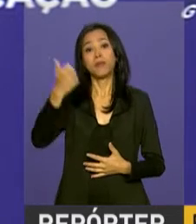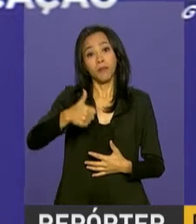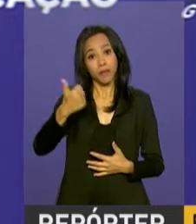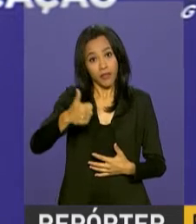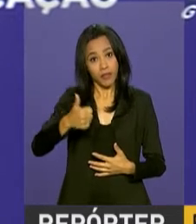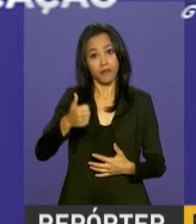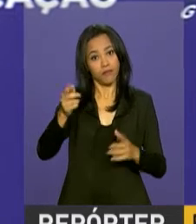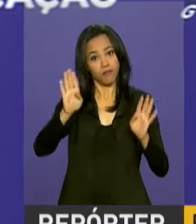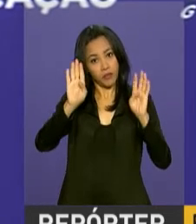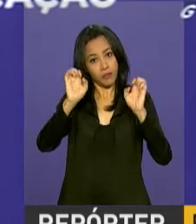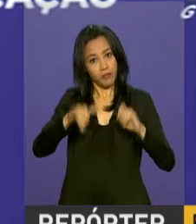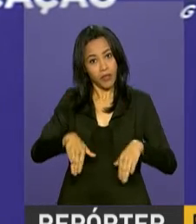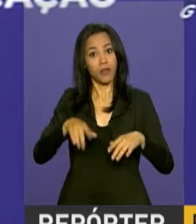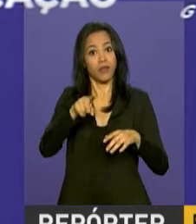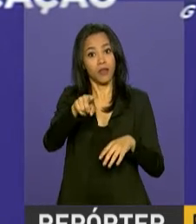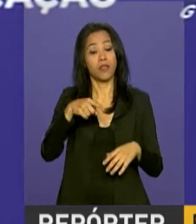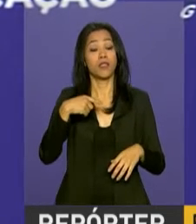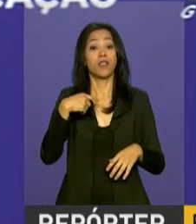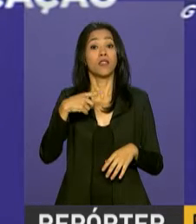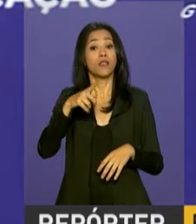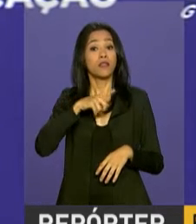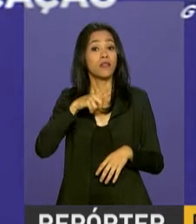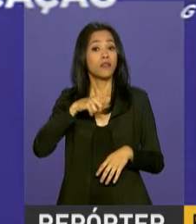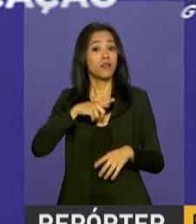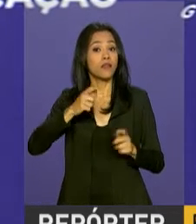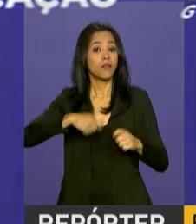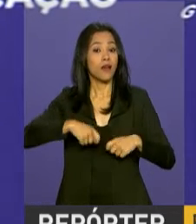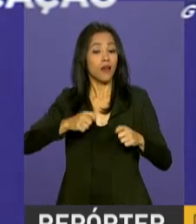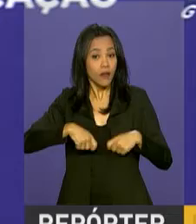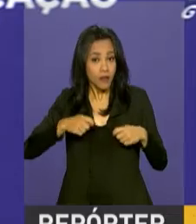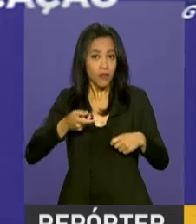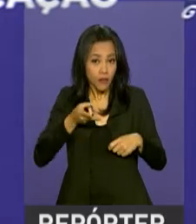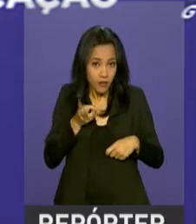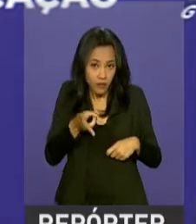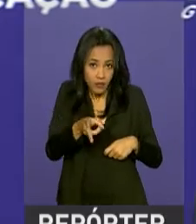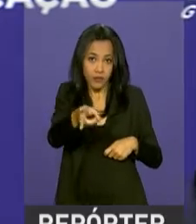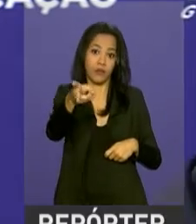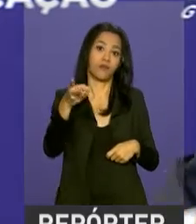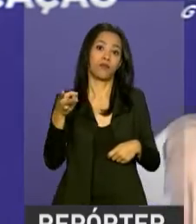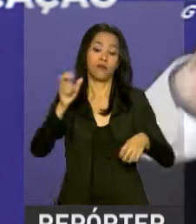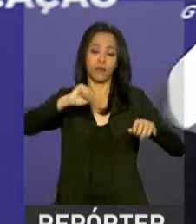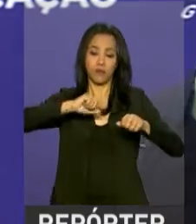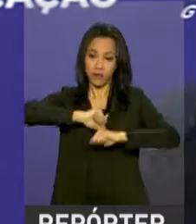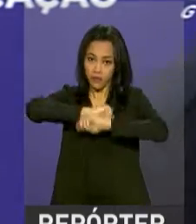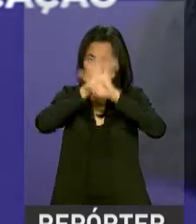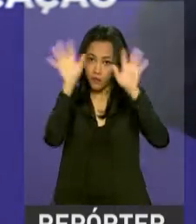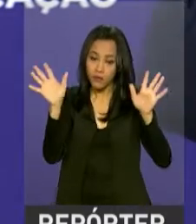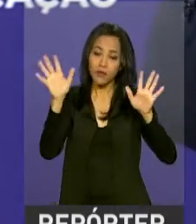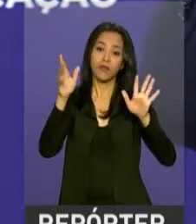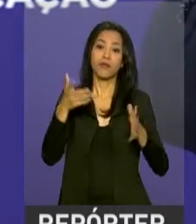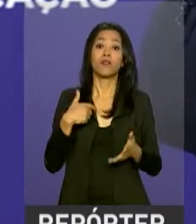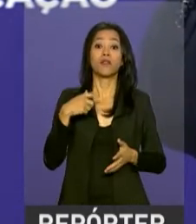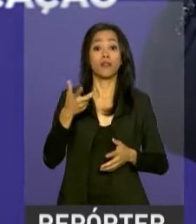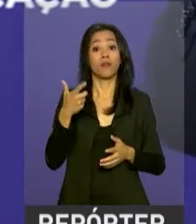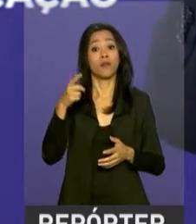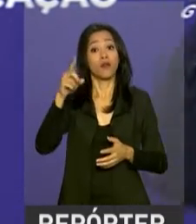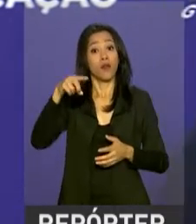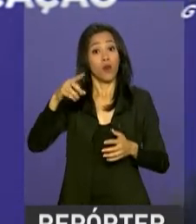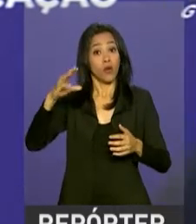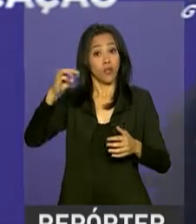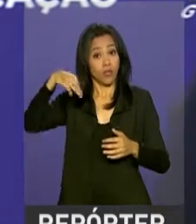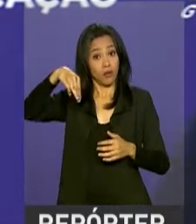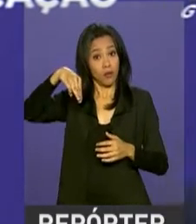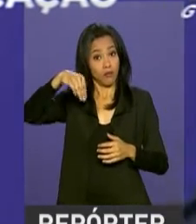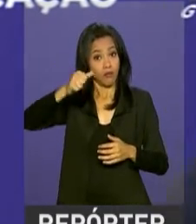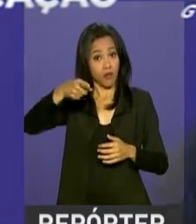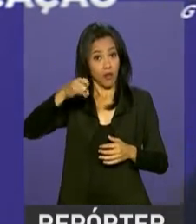funcionou bem isso traz a sustentabilidade de forma muito mais clara então a travar próxima é menor porque